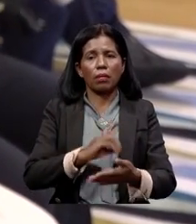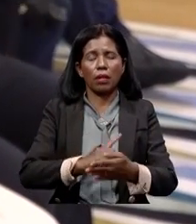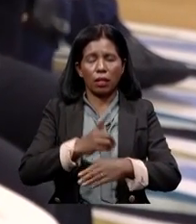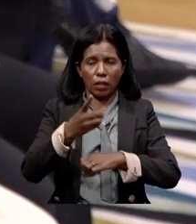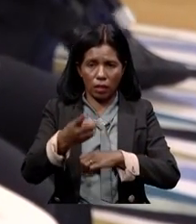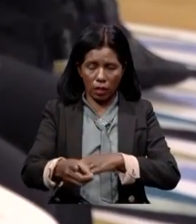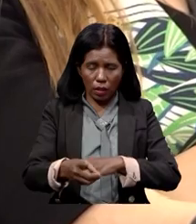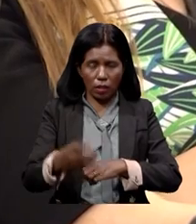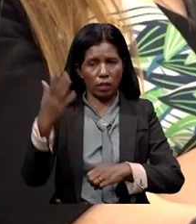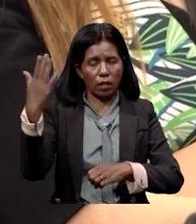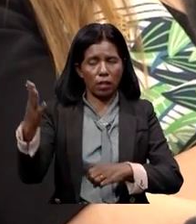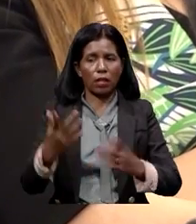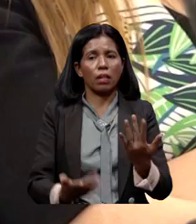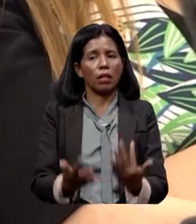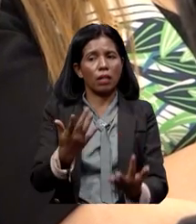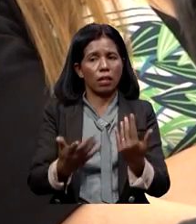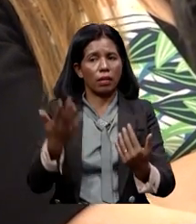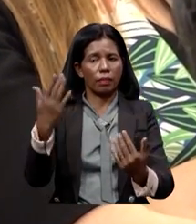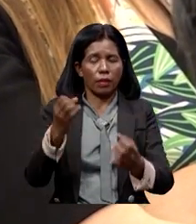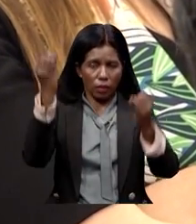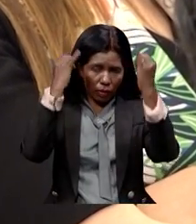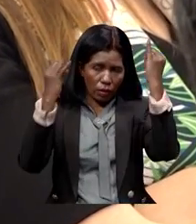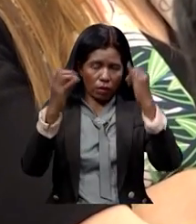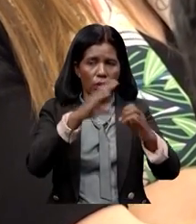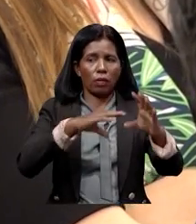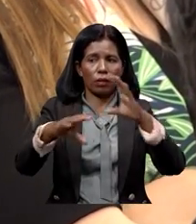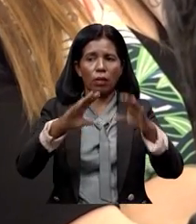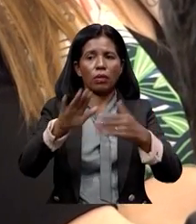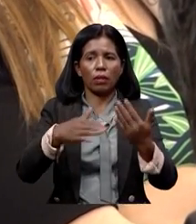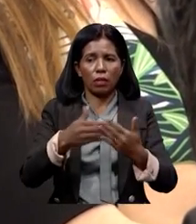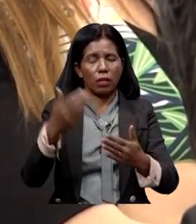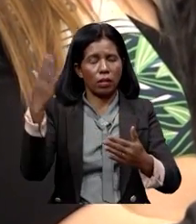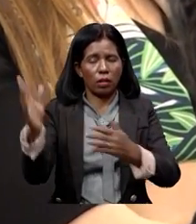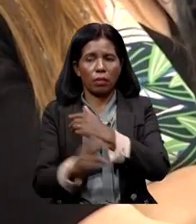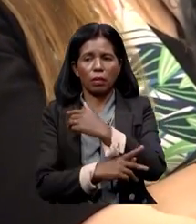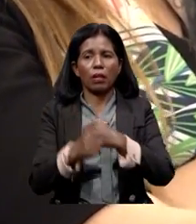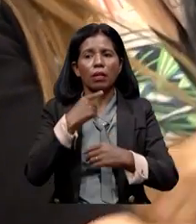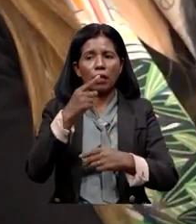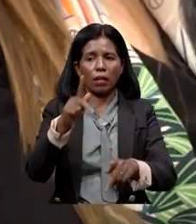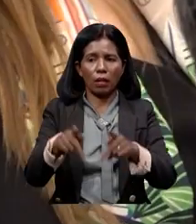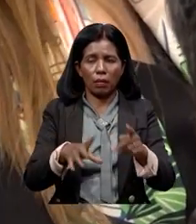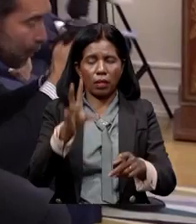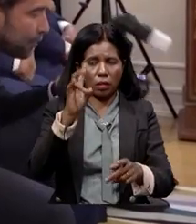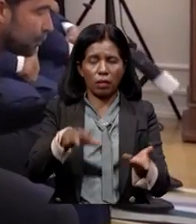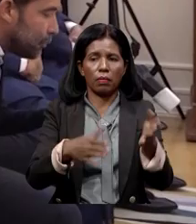ma que acontece, e a Madeira. Tua informação, se órgão de comunicação sira e a Portugal até tem catec, é ma nanjito